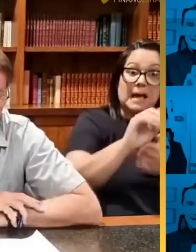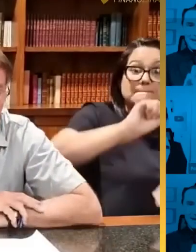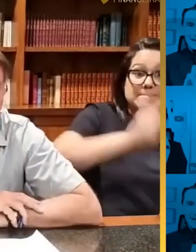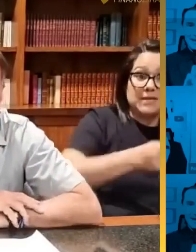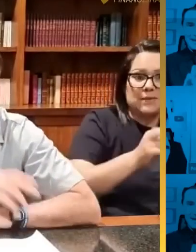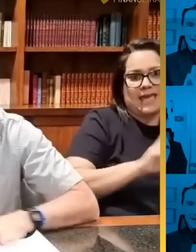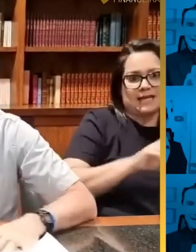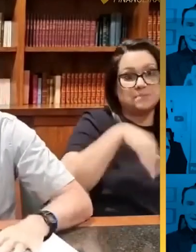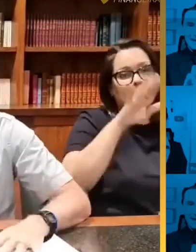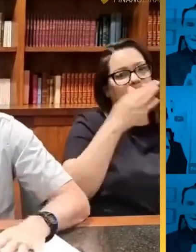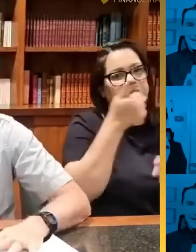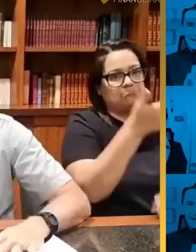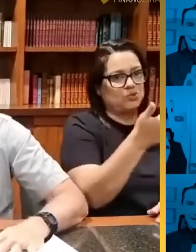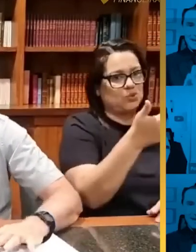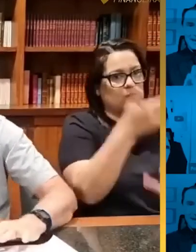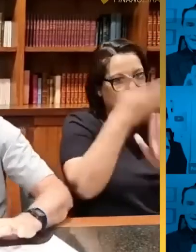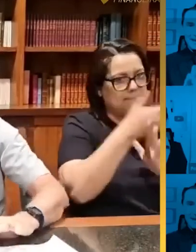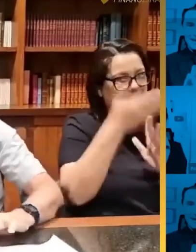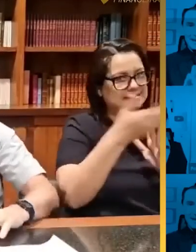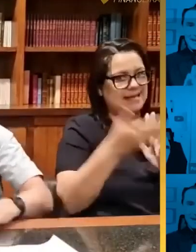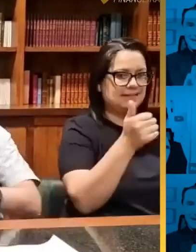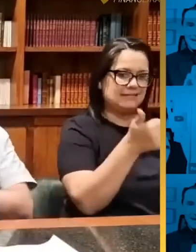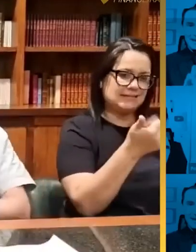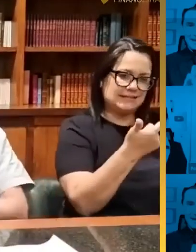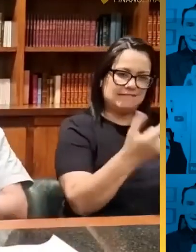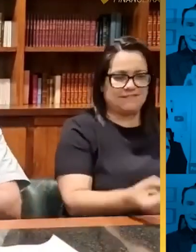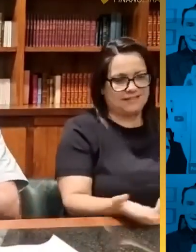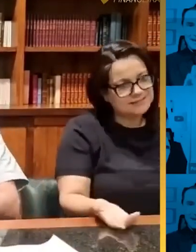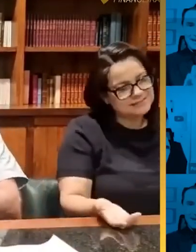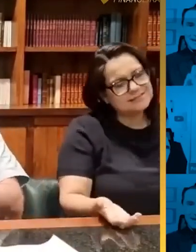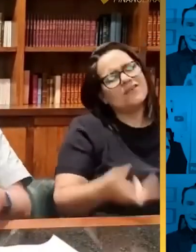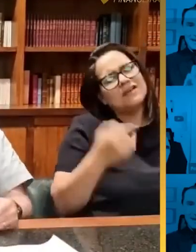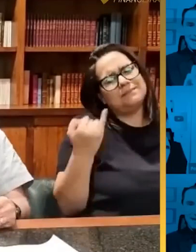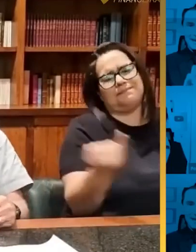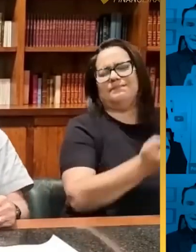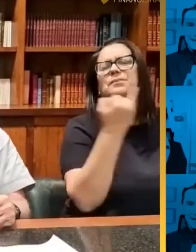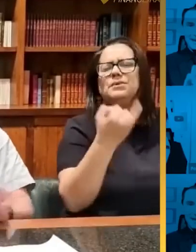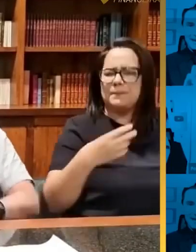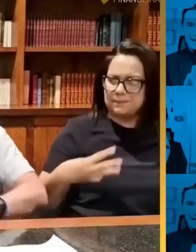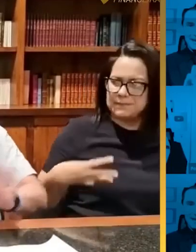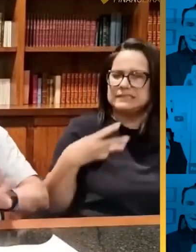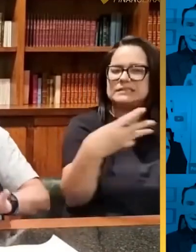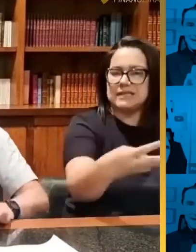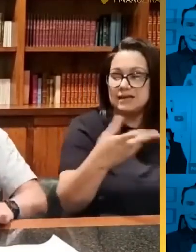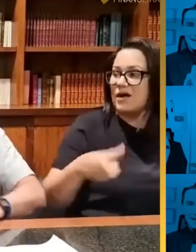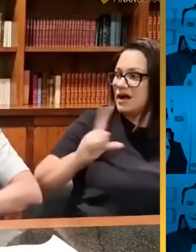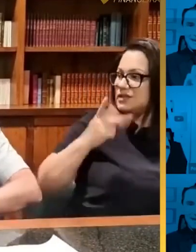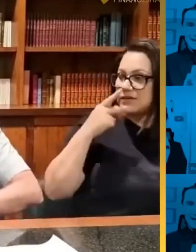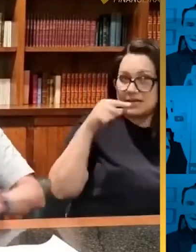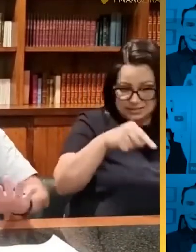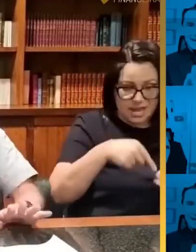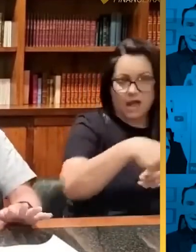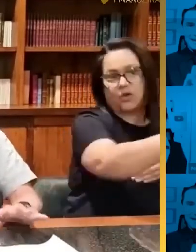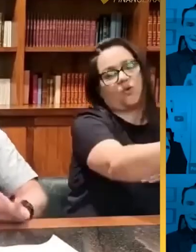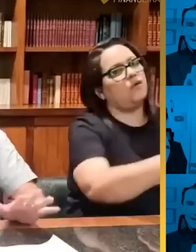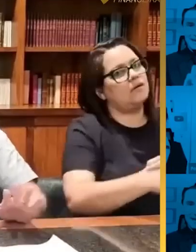Ok. Isso é iniciativa. Quando eu falei no começo, para o Marcelo, merece no Ministério, tá? Esse ano